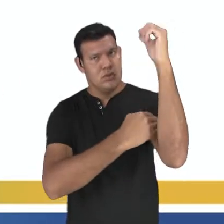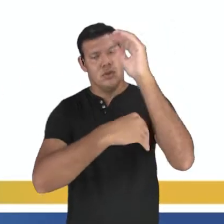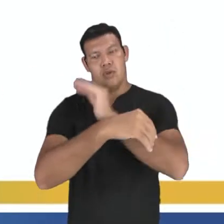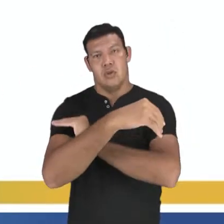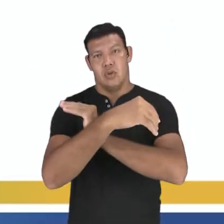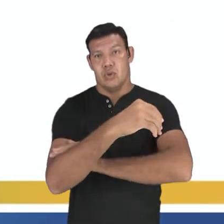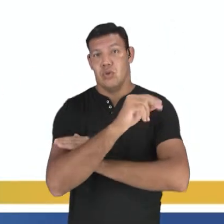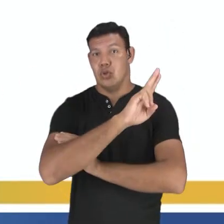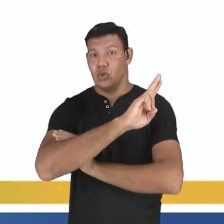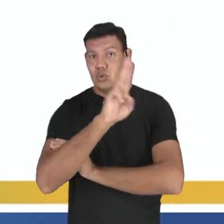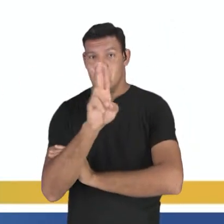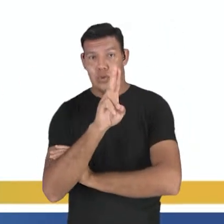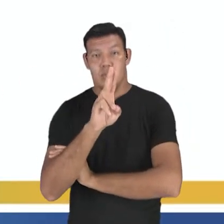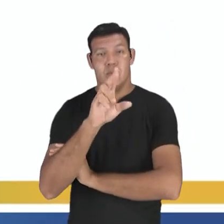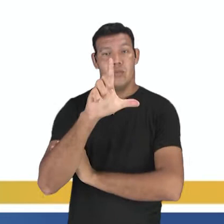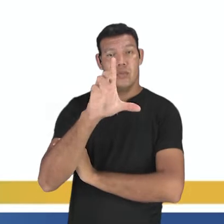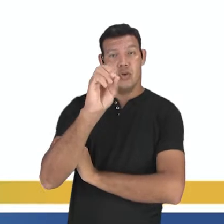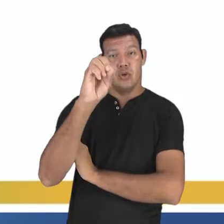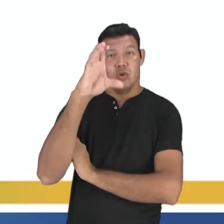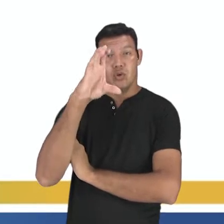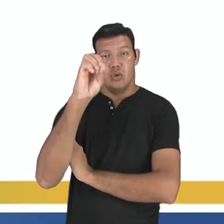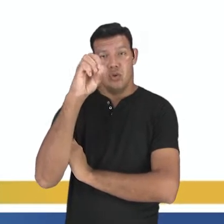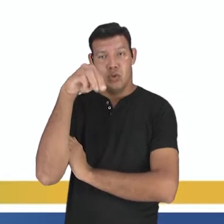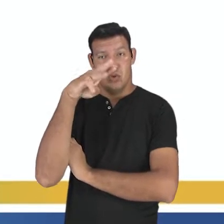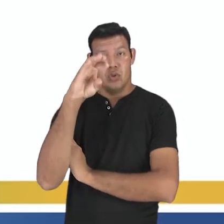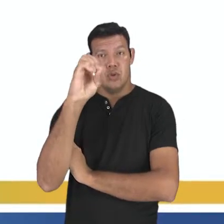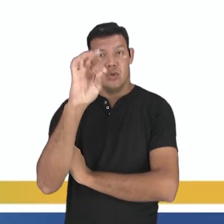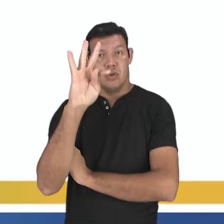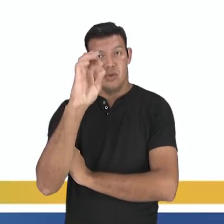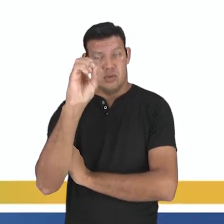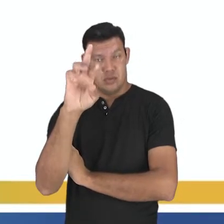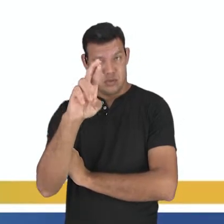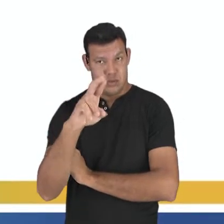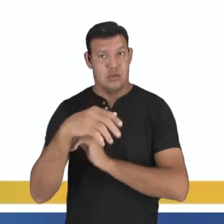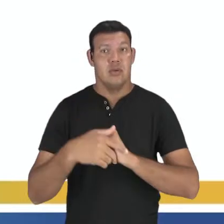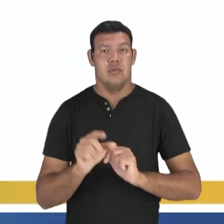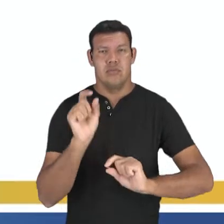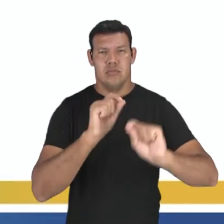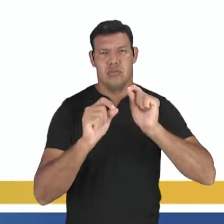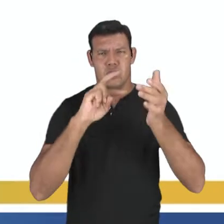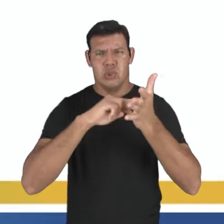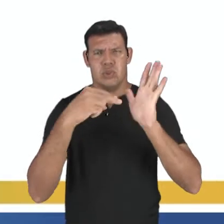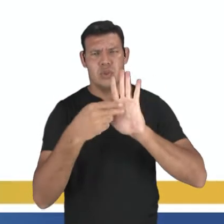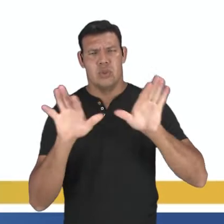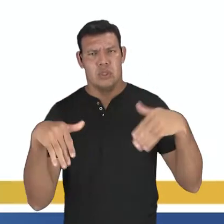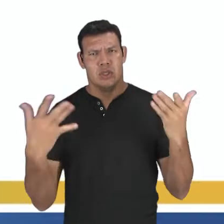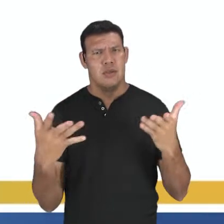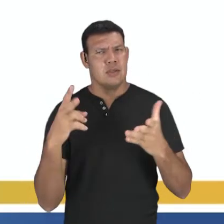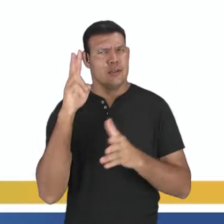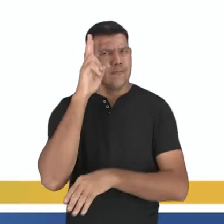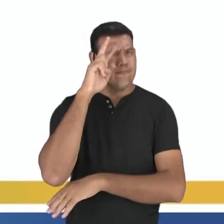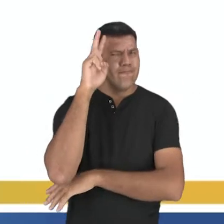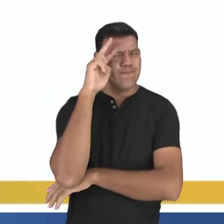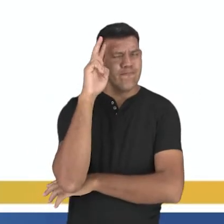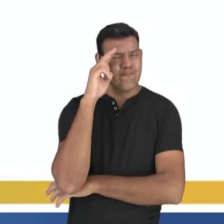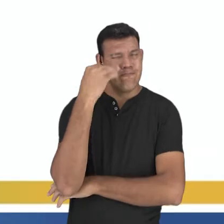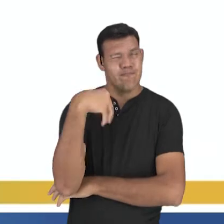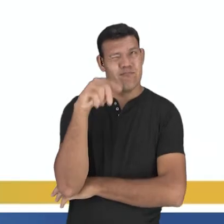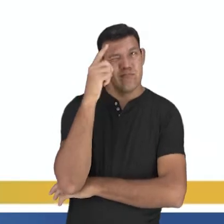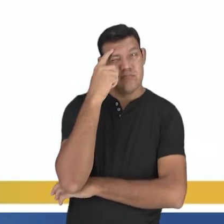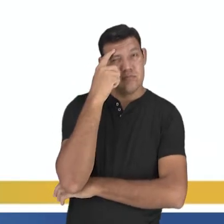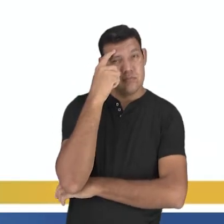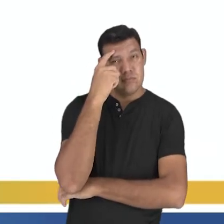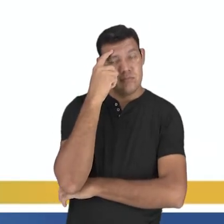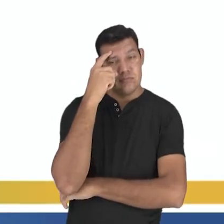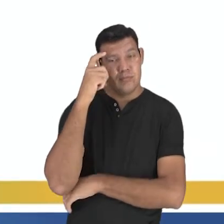sistema locomotor. O que eles têm a ver com esse nome? Quando a gente fala de locomotor, dá a lembrança daquela